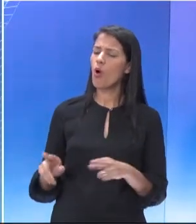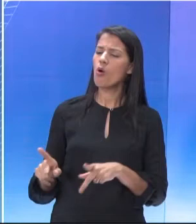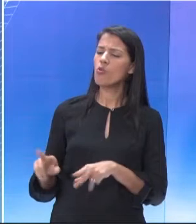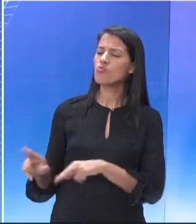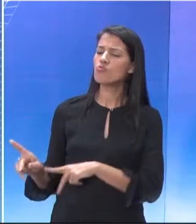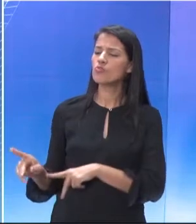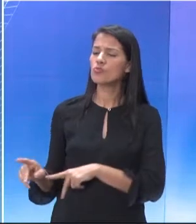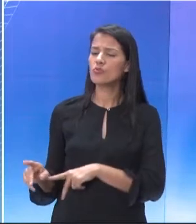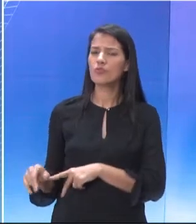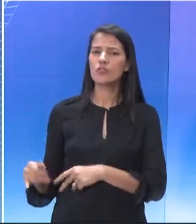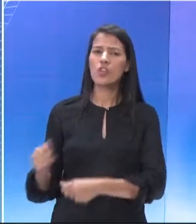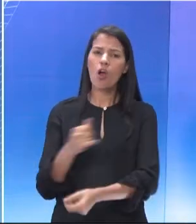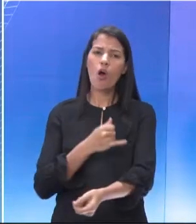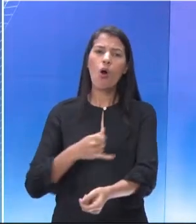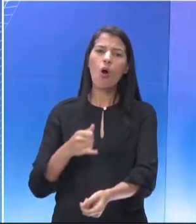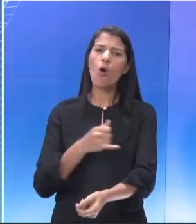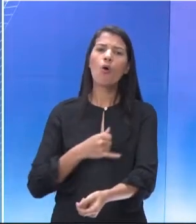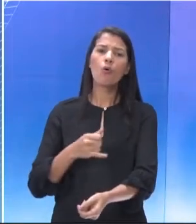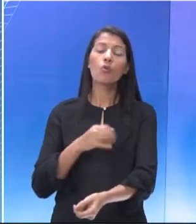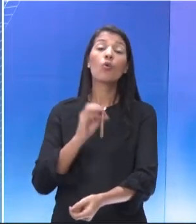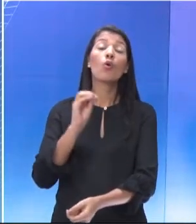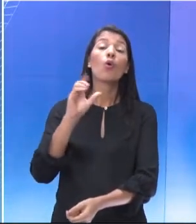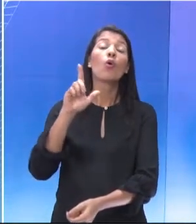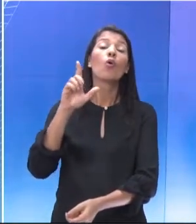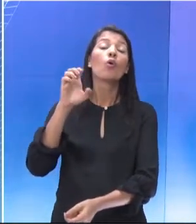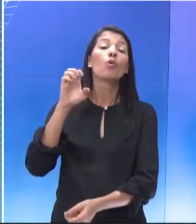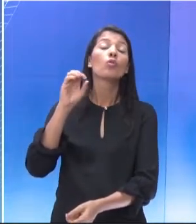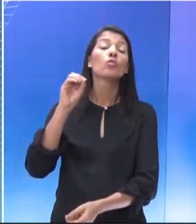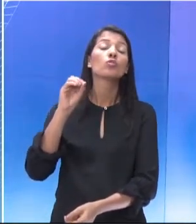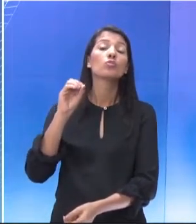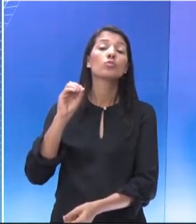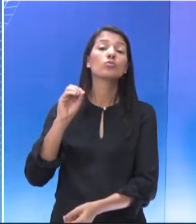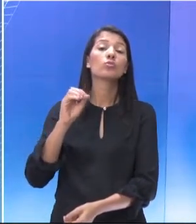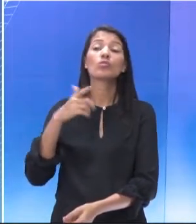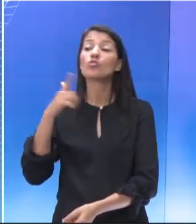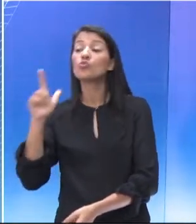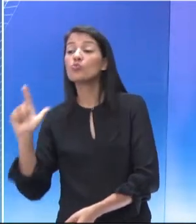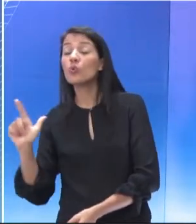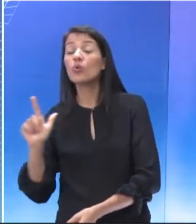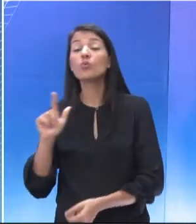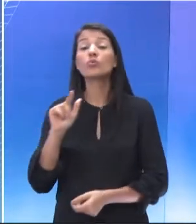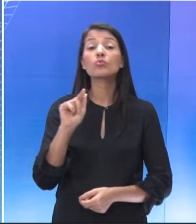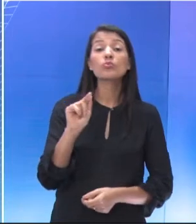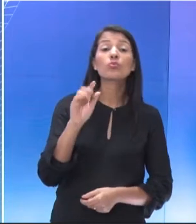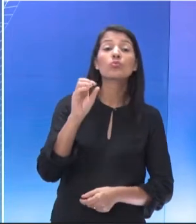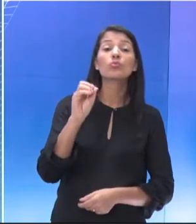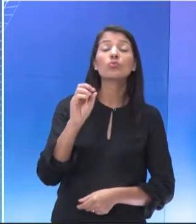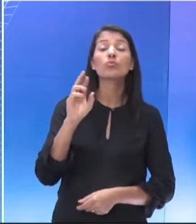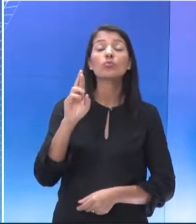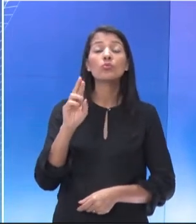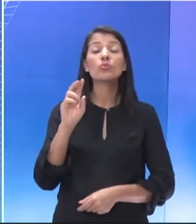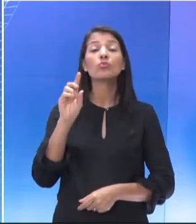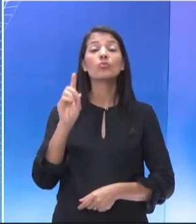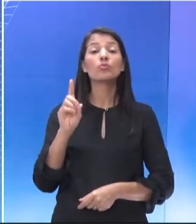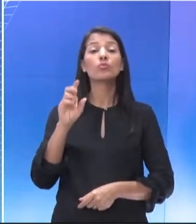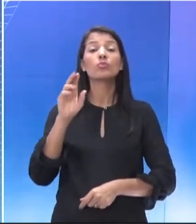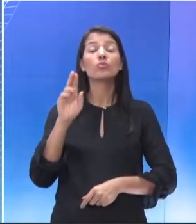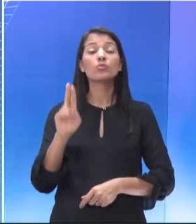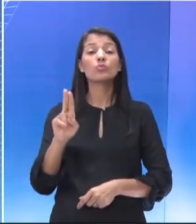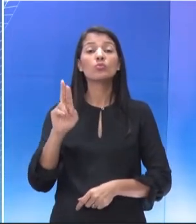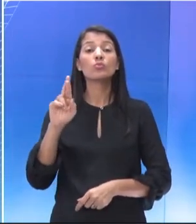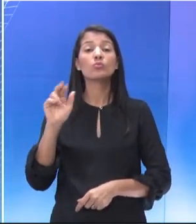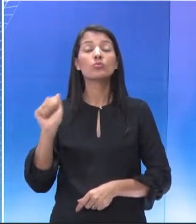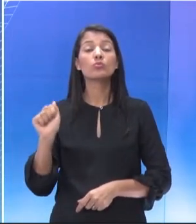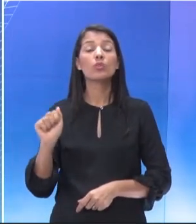óleos e gorduras? Então vamos lá. Os óleos em temperatura ambiente, eles